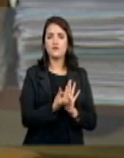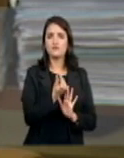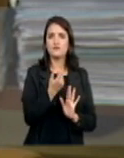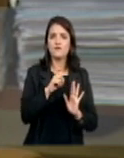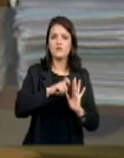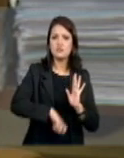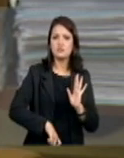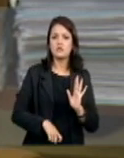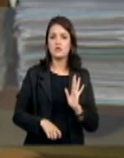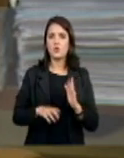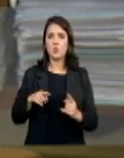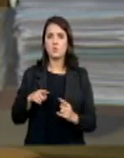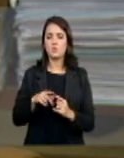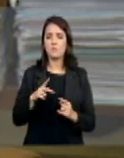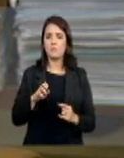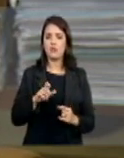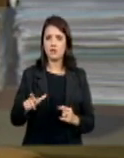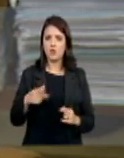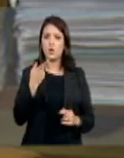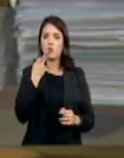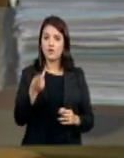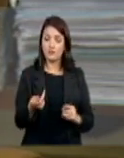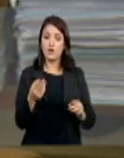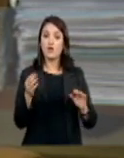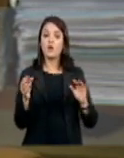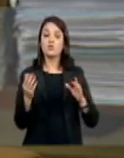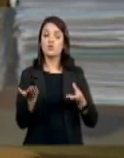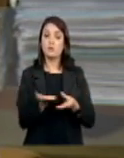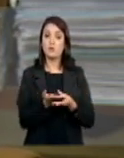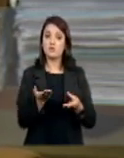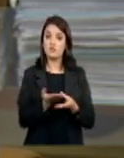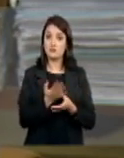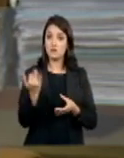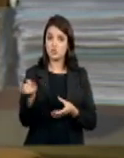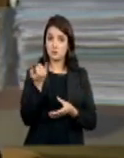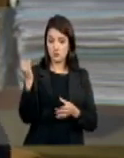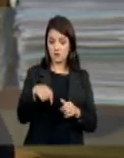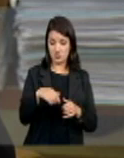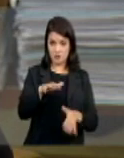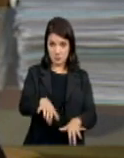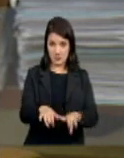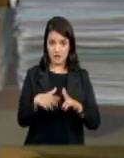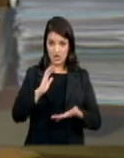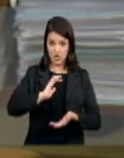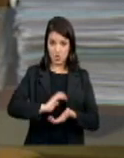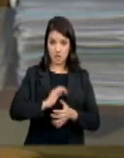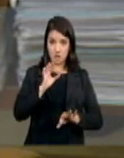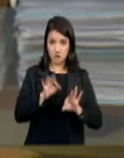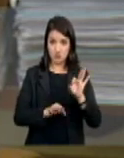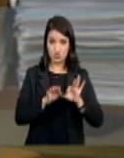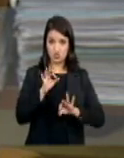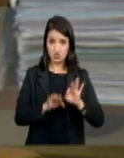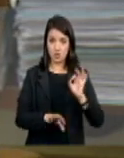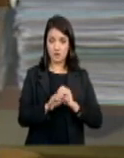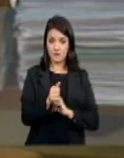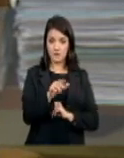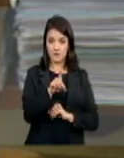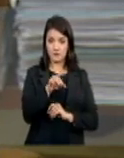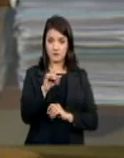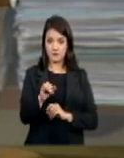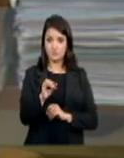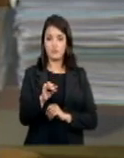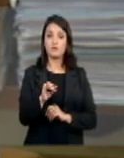e valioso do plenário desta corte que julgou a ação direta de inconstitucionalidade 1.500